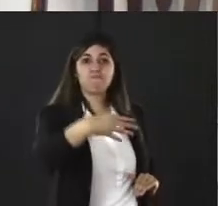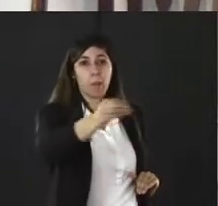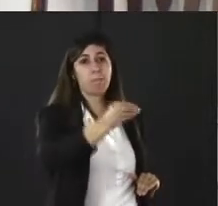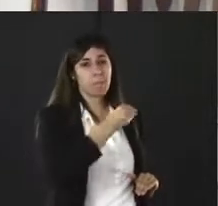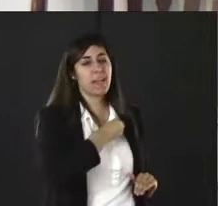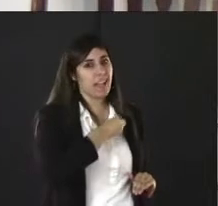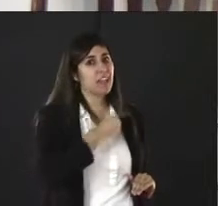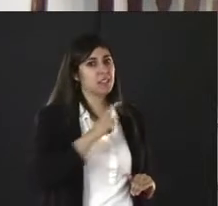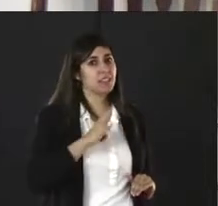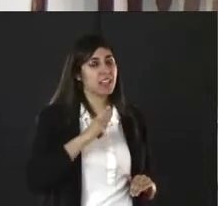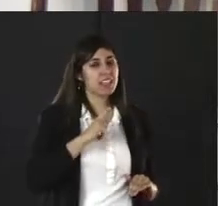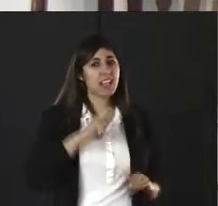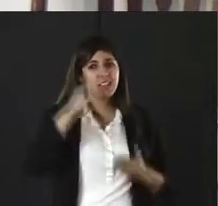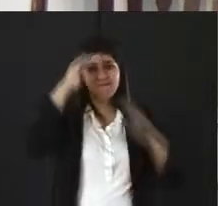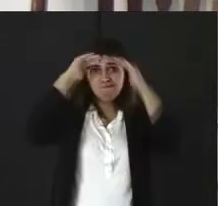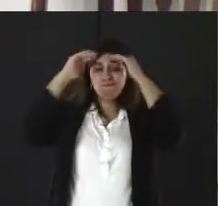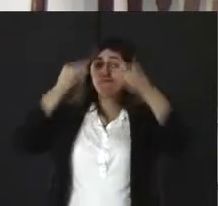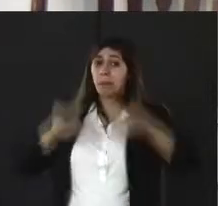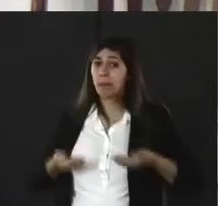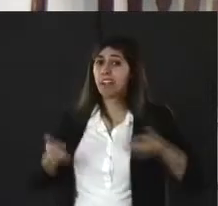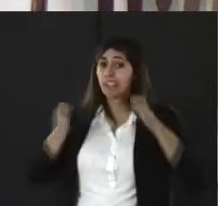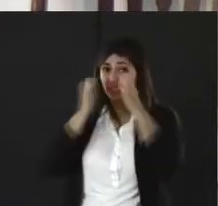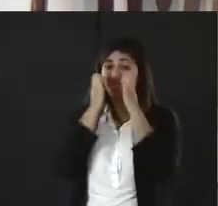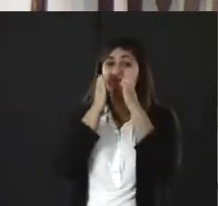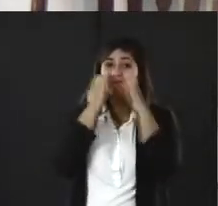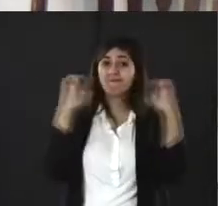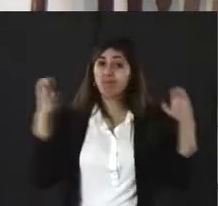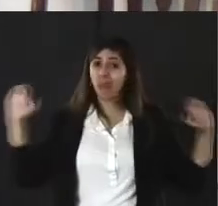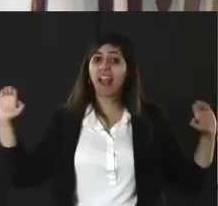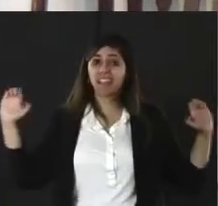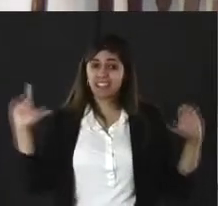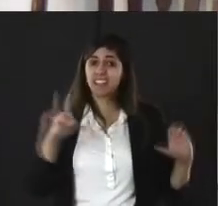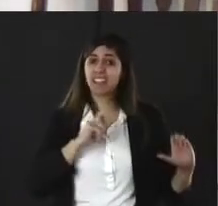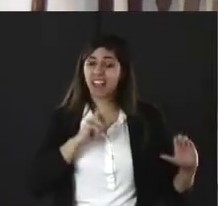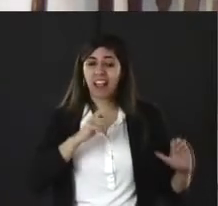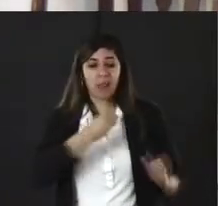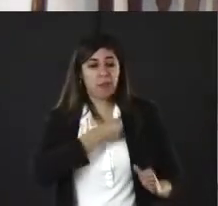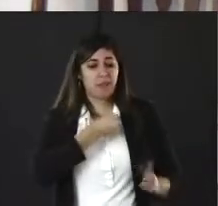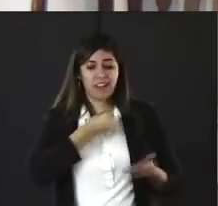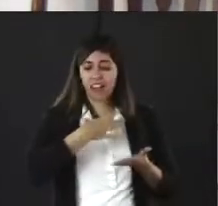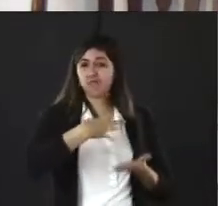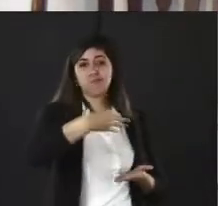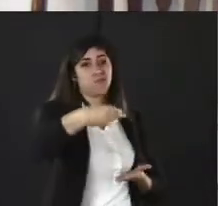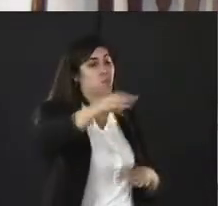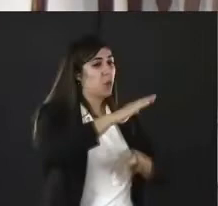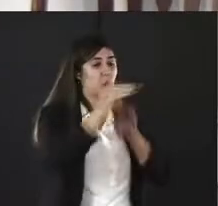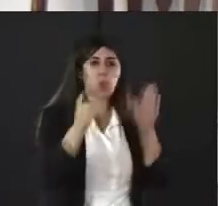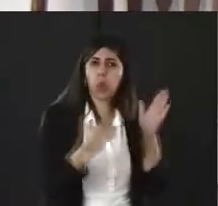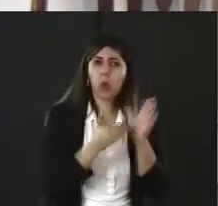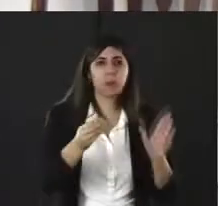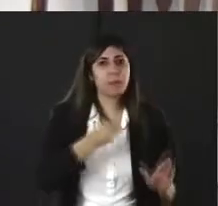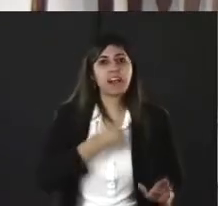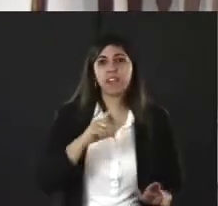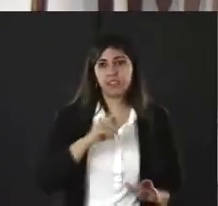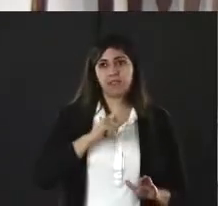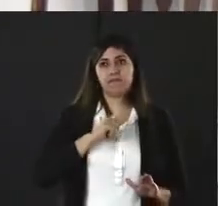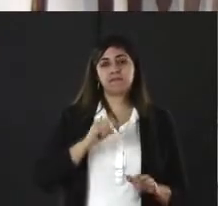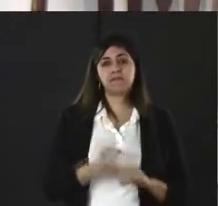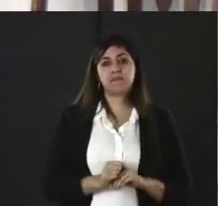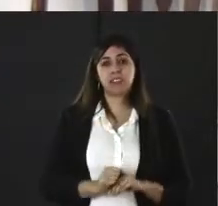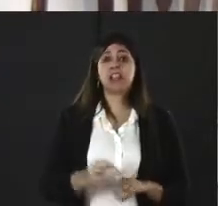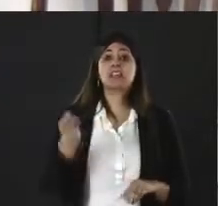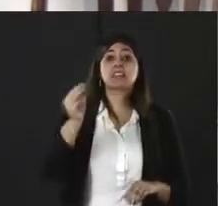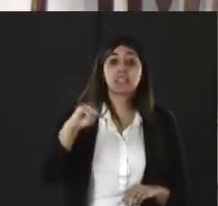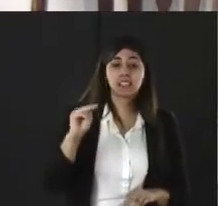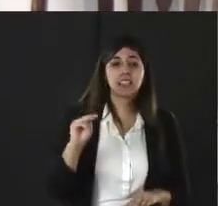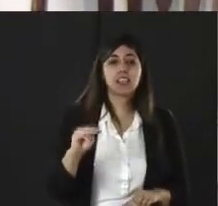de adão e de eva a deus lá no éden contaminou toda a humanidade então por mais que nós digamos